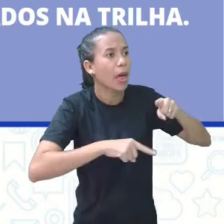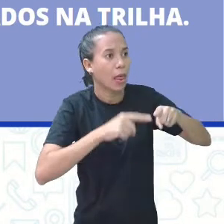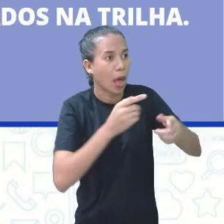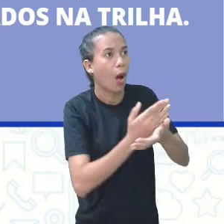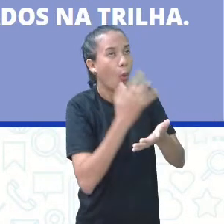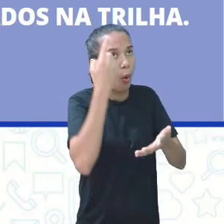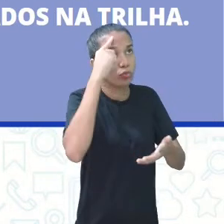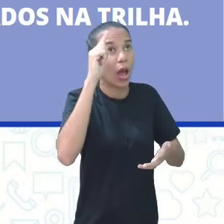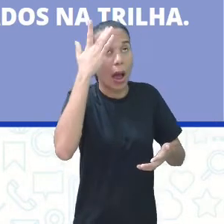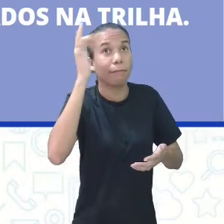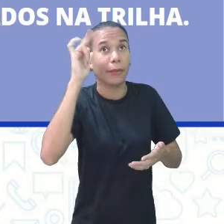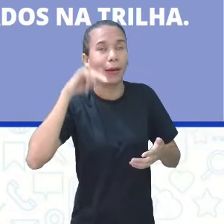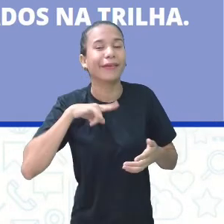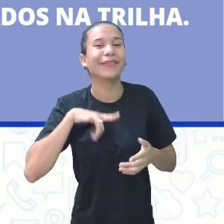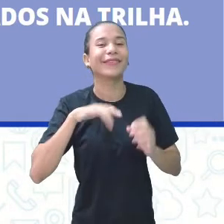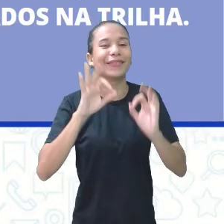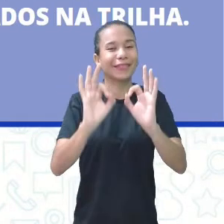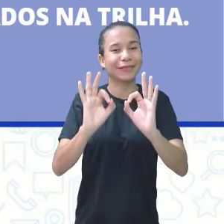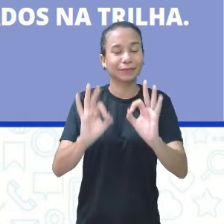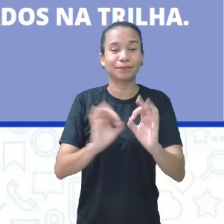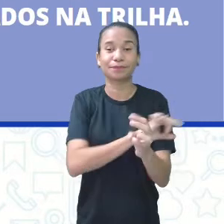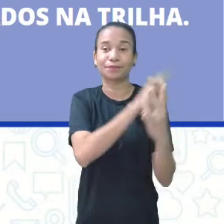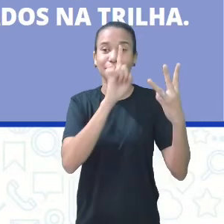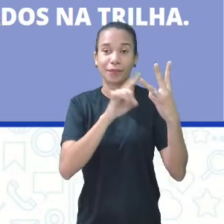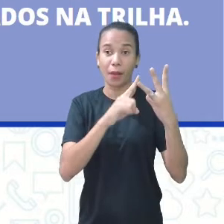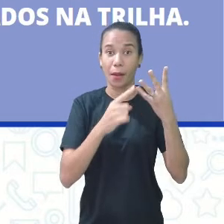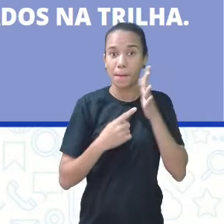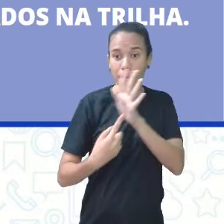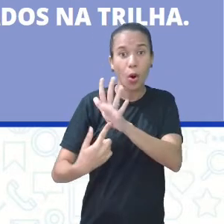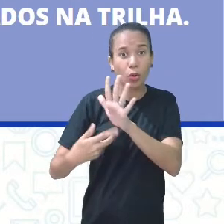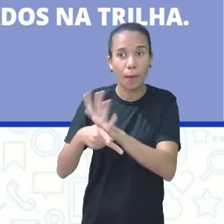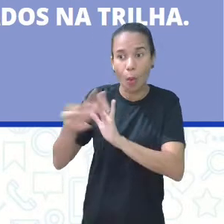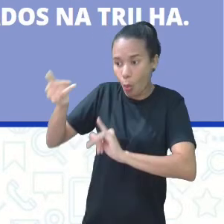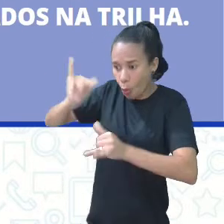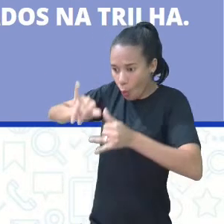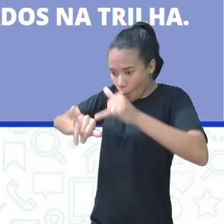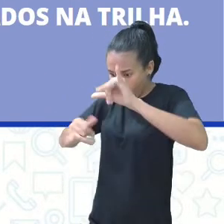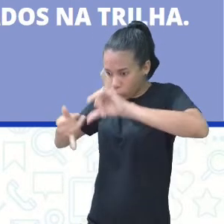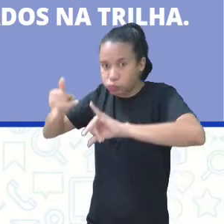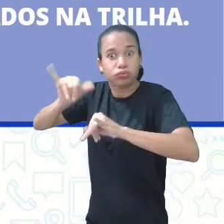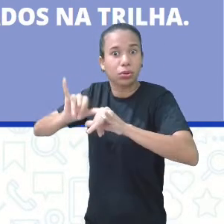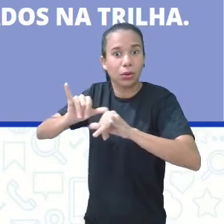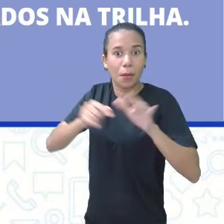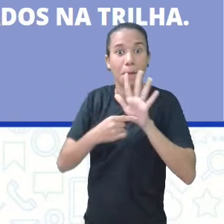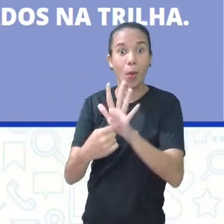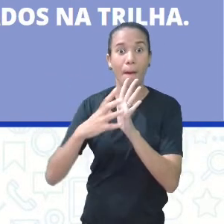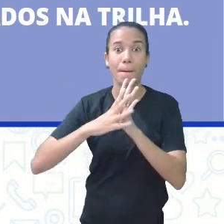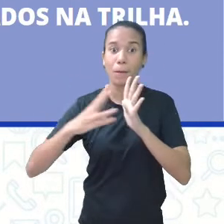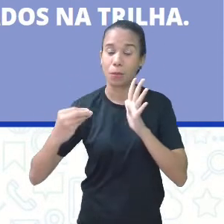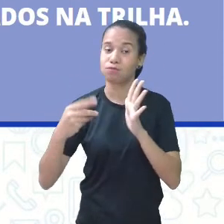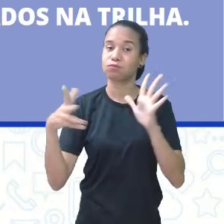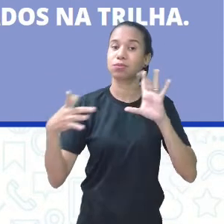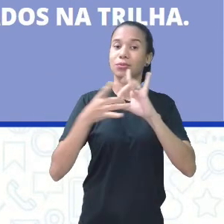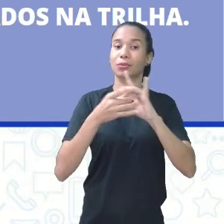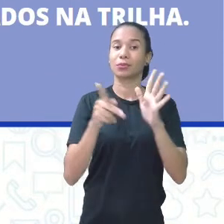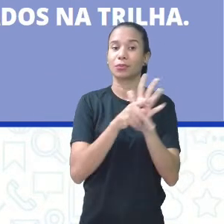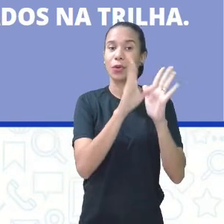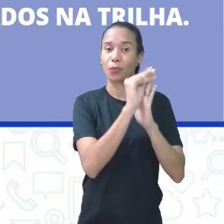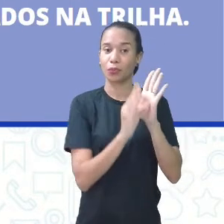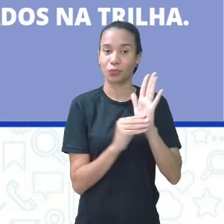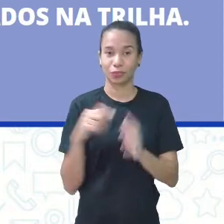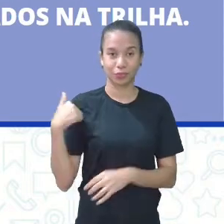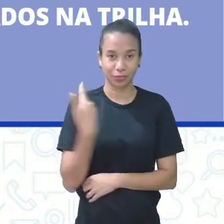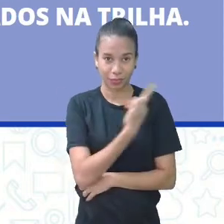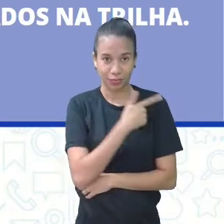com antecedência. Vamos também fazer demonstrações de experiência e apresentação de modelos relacionados ao conteúdo que a